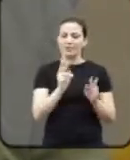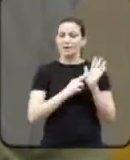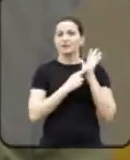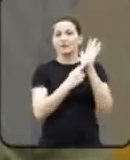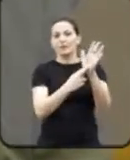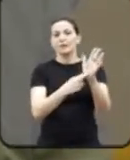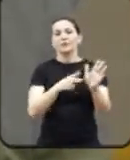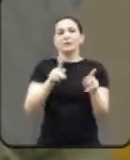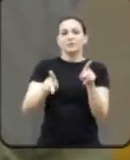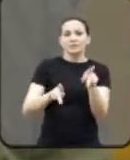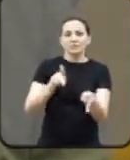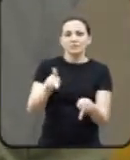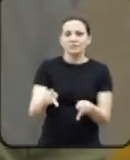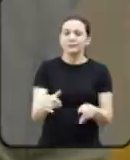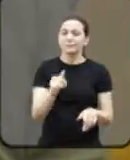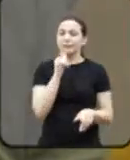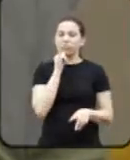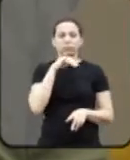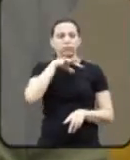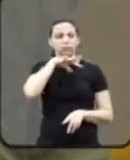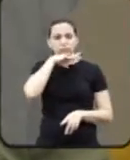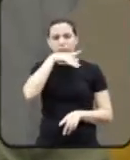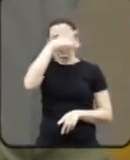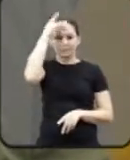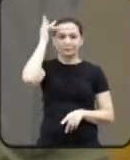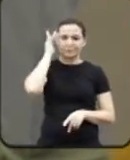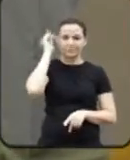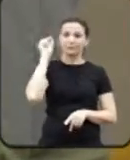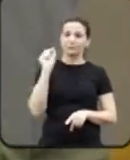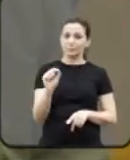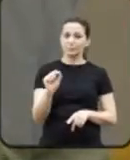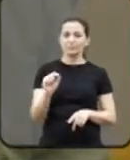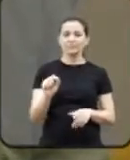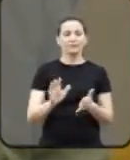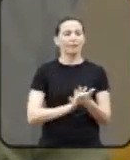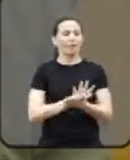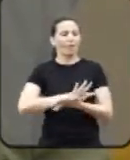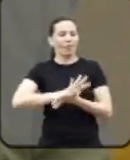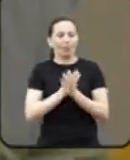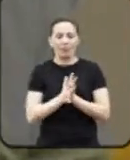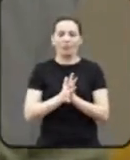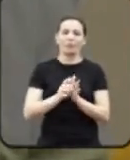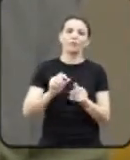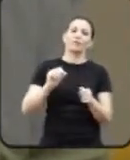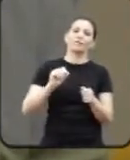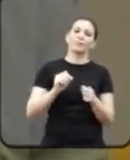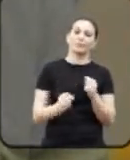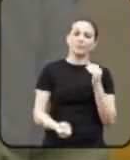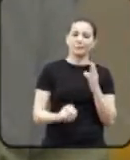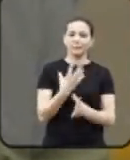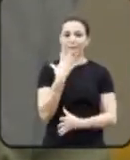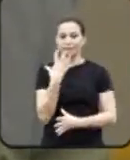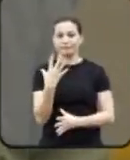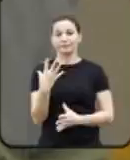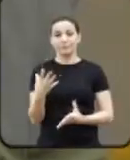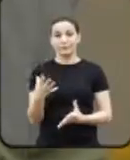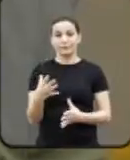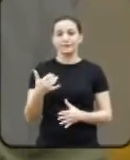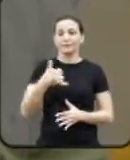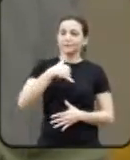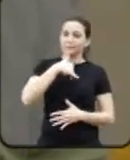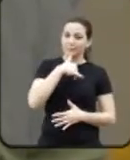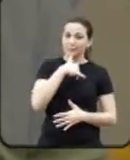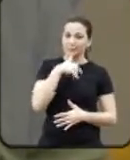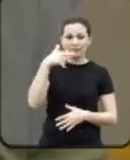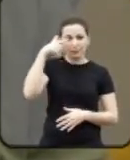povo, dando um bruto de um mau exemplo desse, e não acontece nada. Infelizmente, ainda